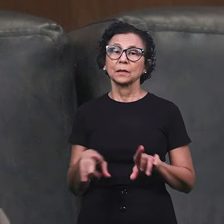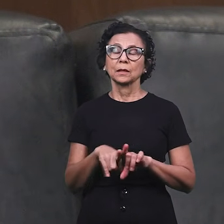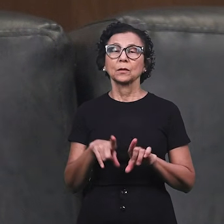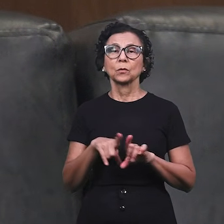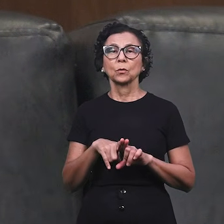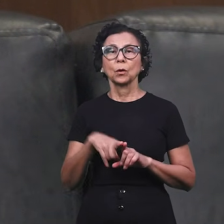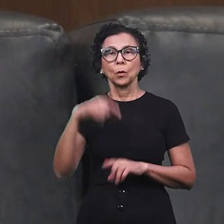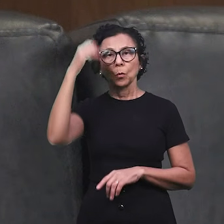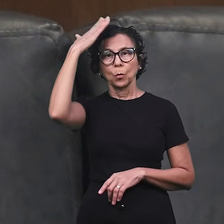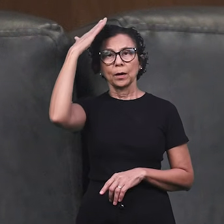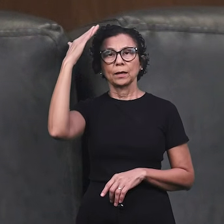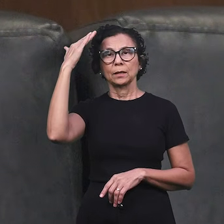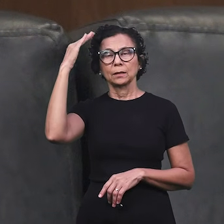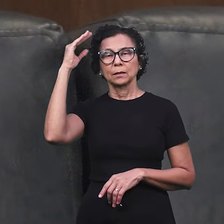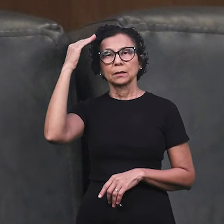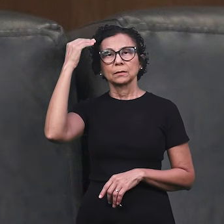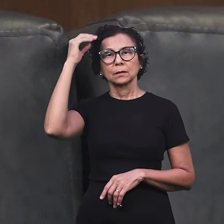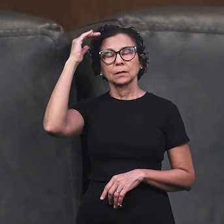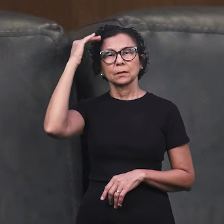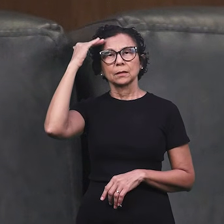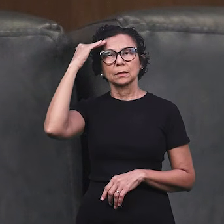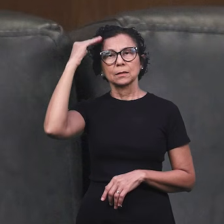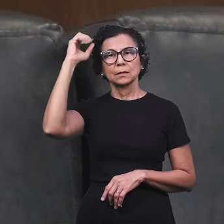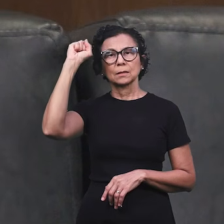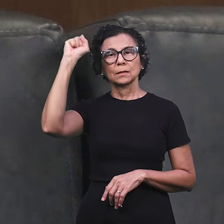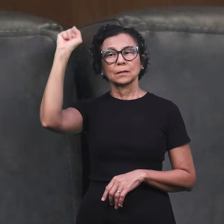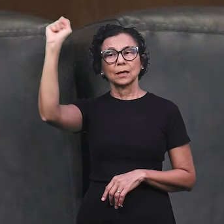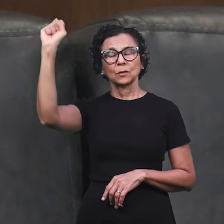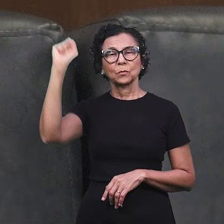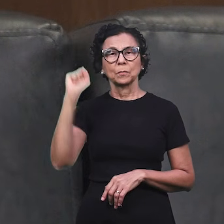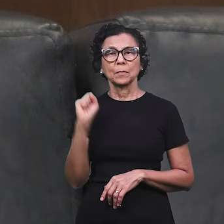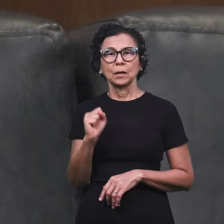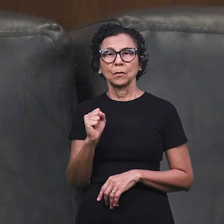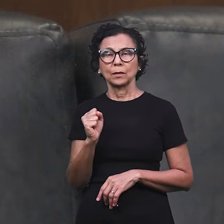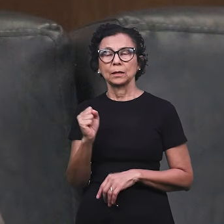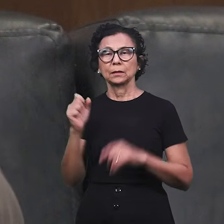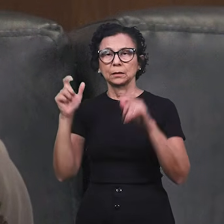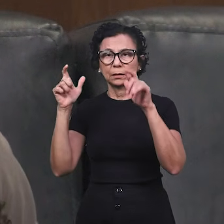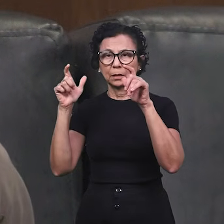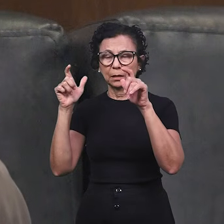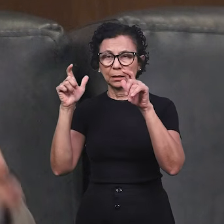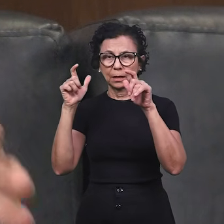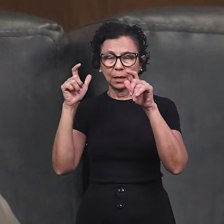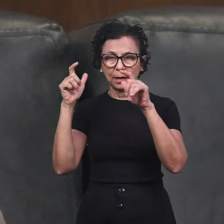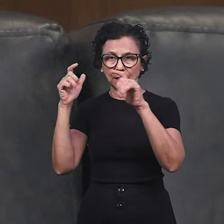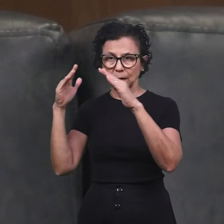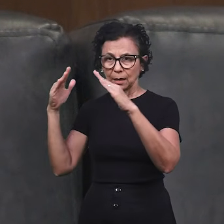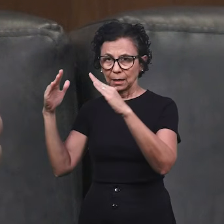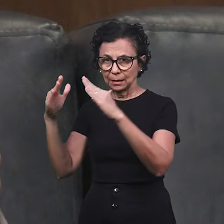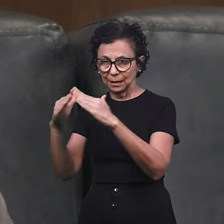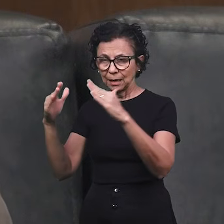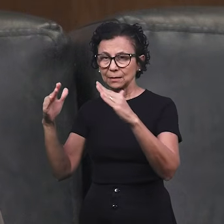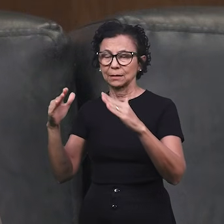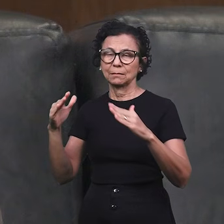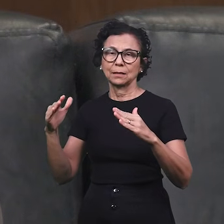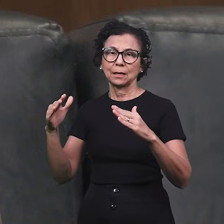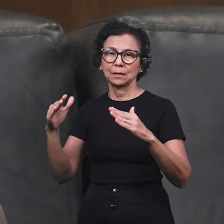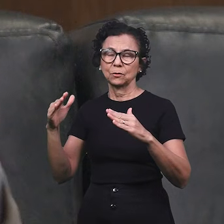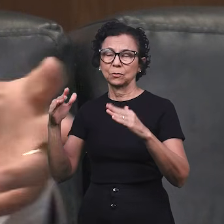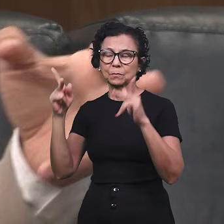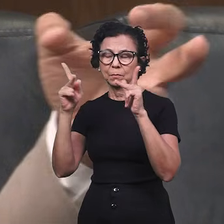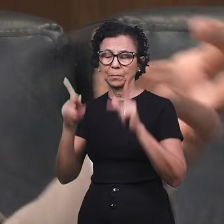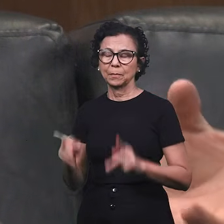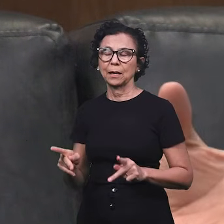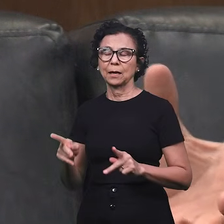isso. Ele queria que a casa dele não fosse só um lugar sossegado, não. Ele queria sentir a presença de Deus lá dentro. Ele queria que a casa